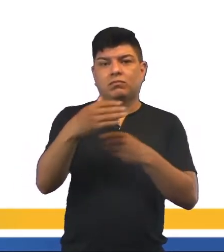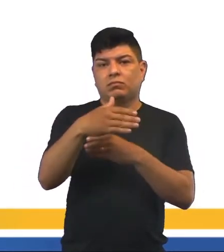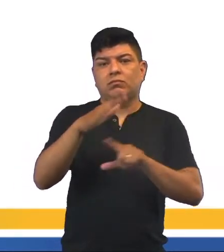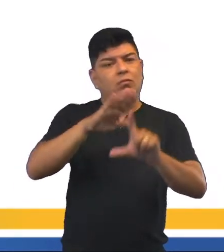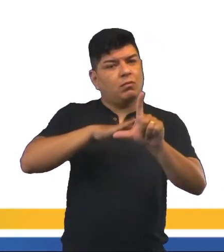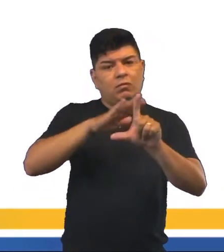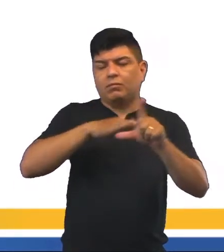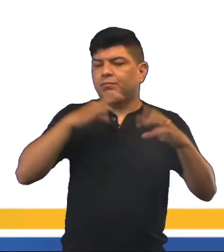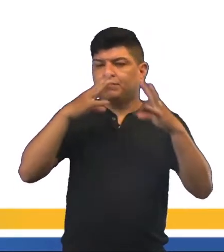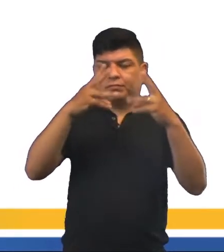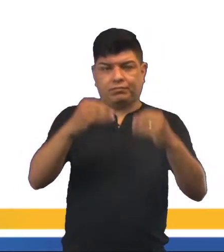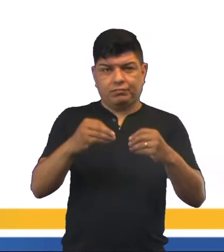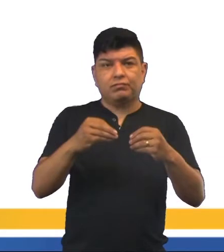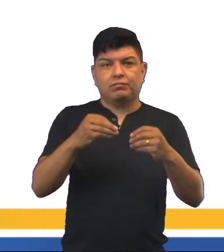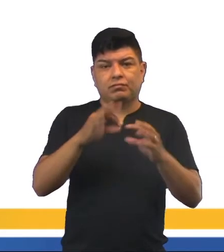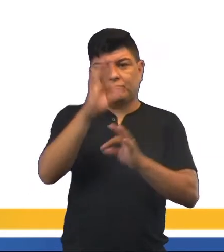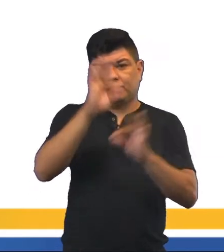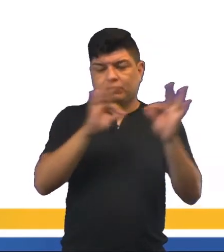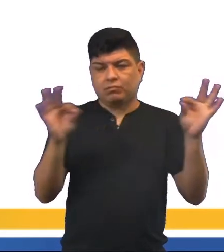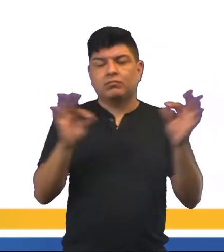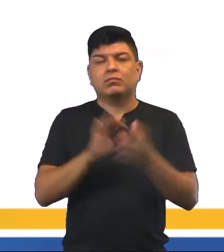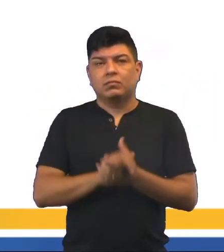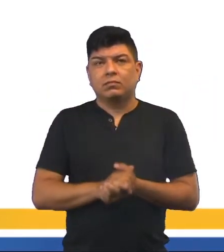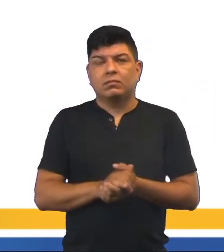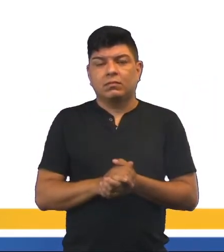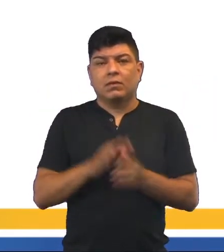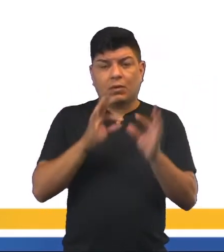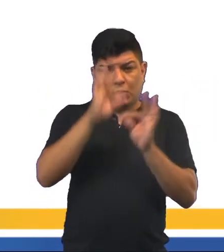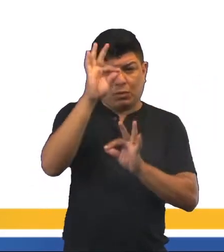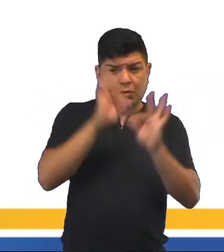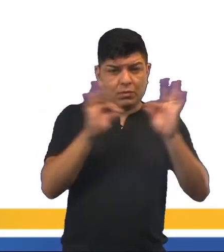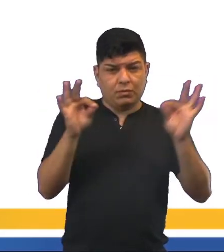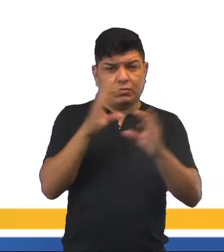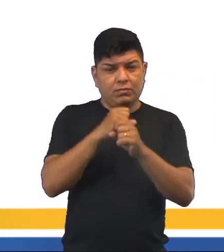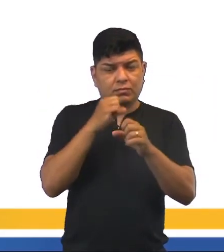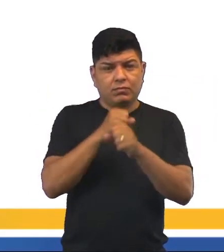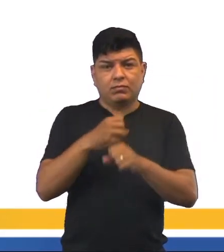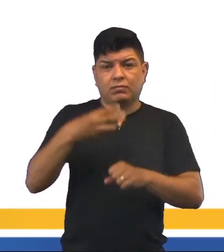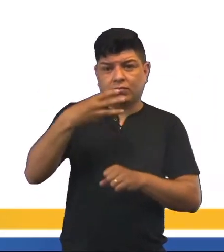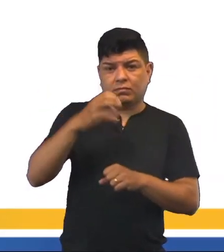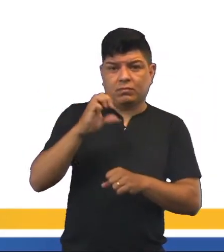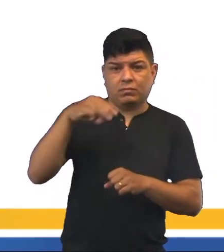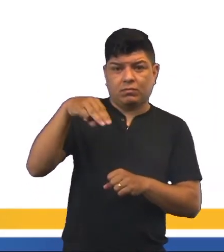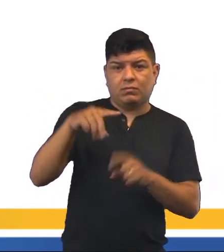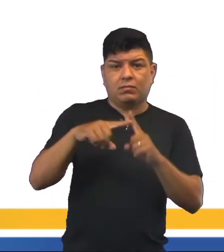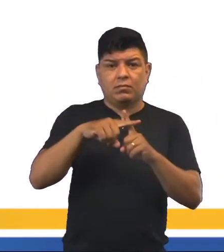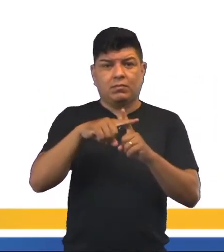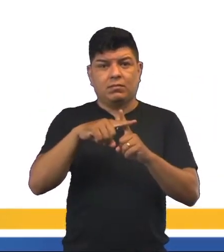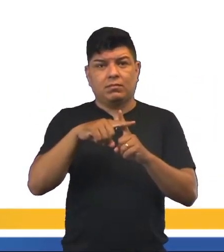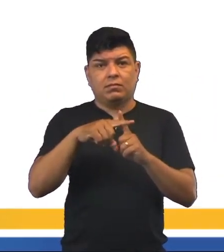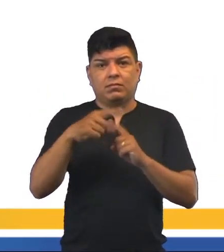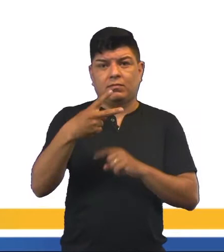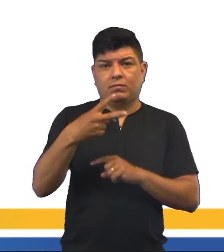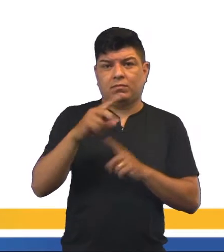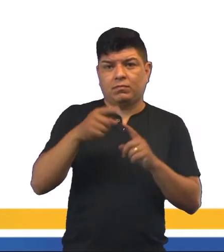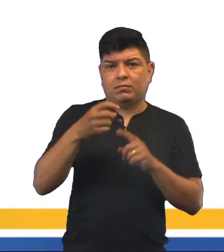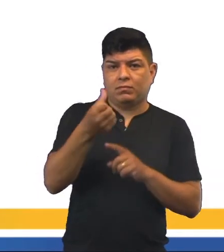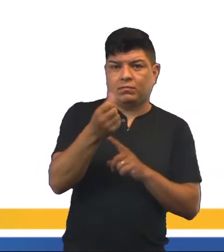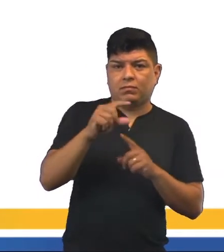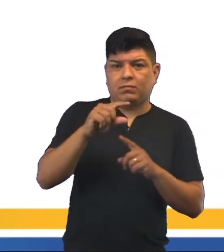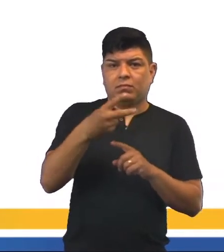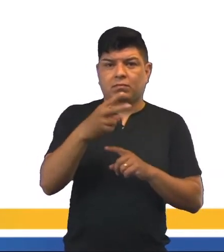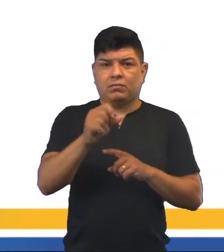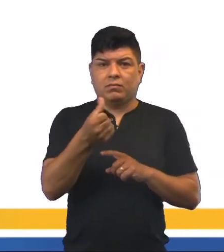tamanho do contorno, o comprimento, tá? Então, eu medindo, né, somando, eu tenho 3 centímetros mais 2,6